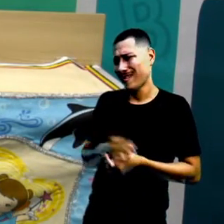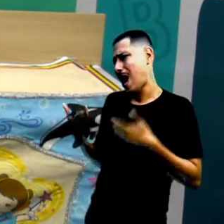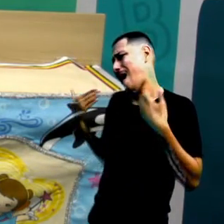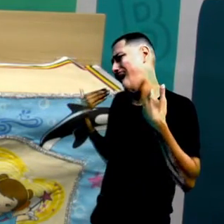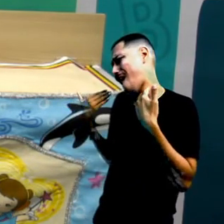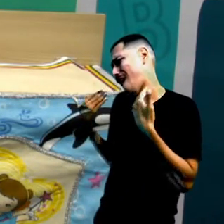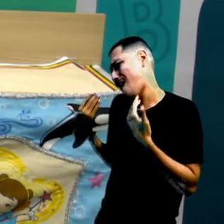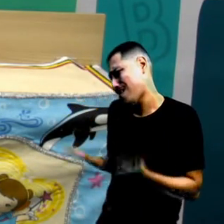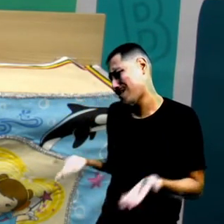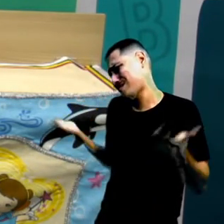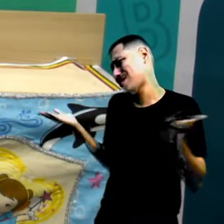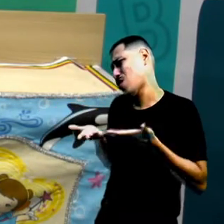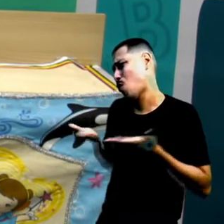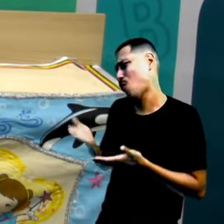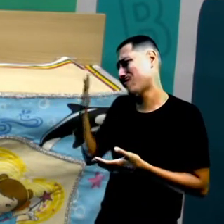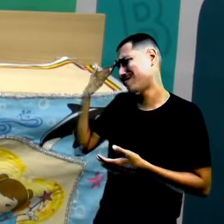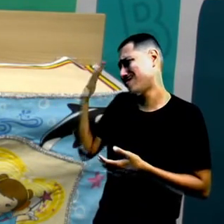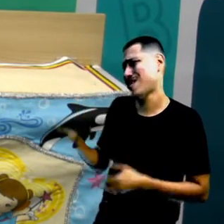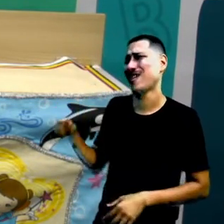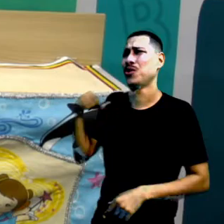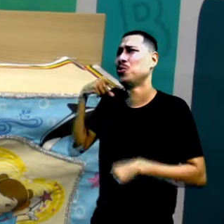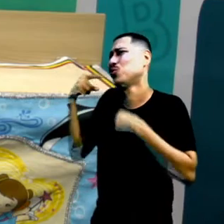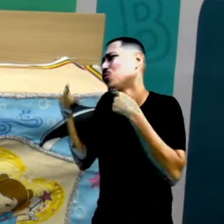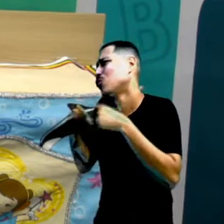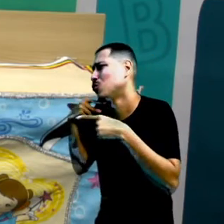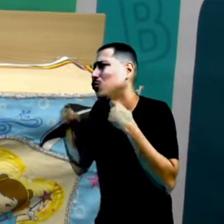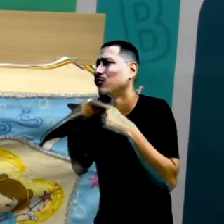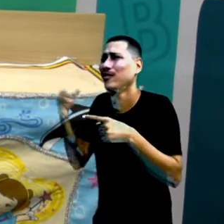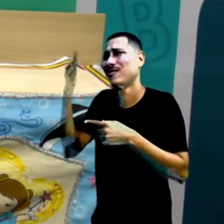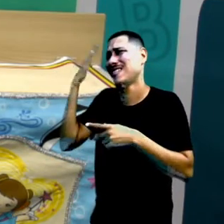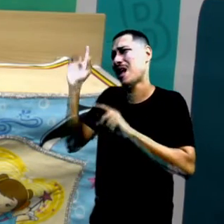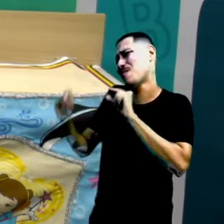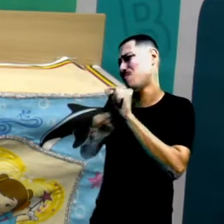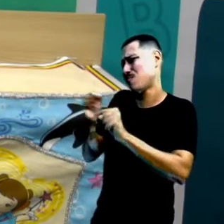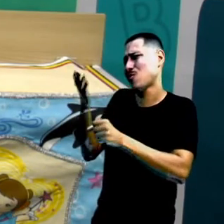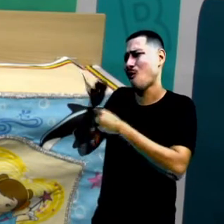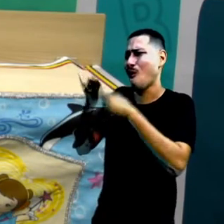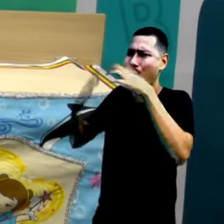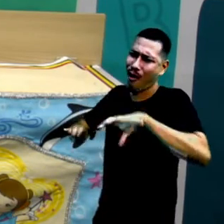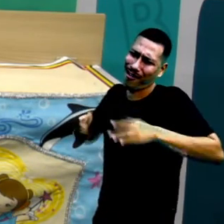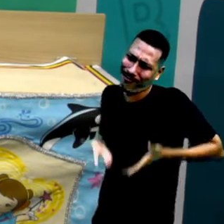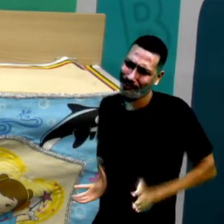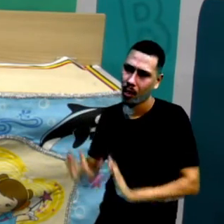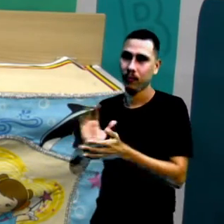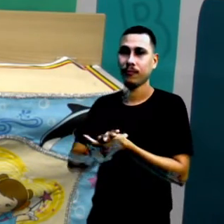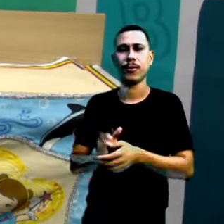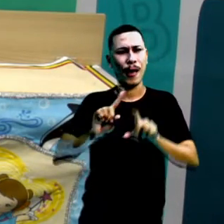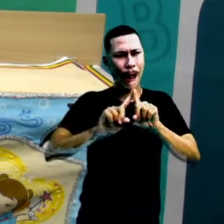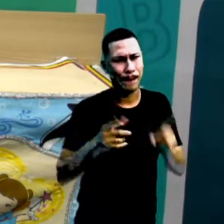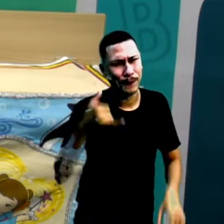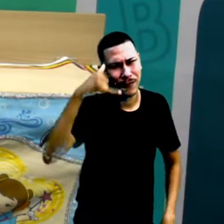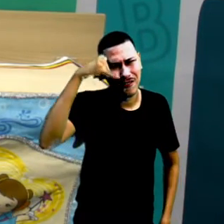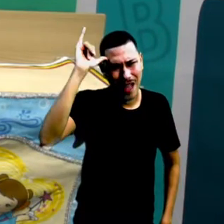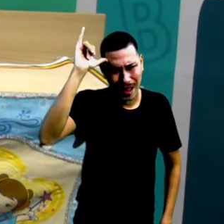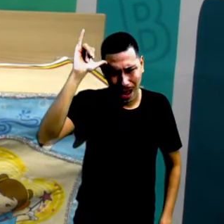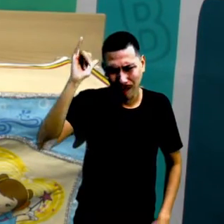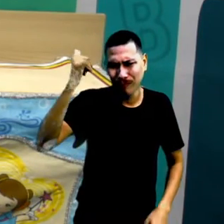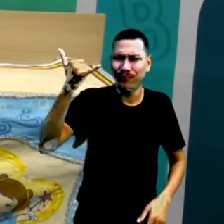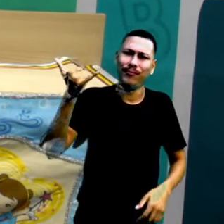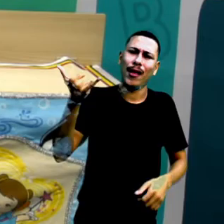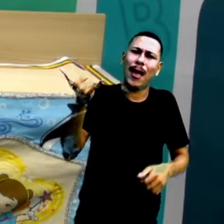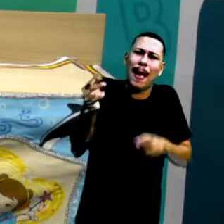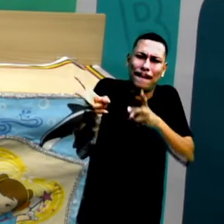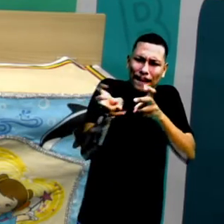e aí ficou a dúvida mas a mimosa percebeu que aquele era seu